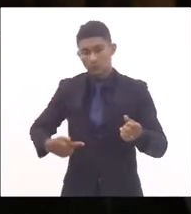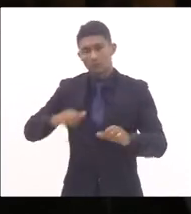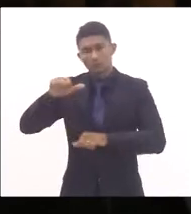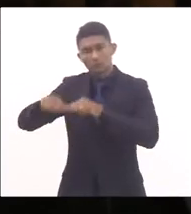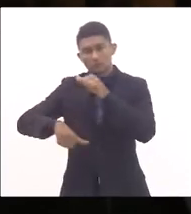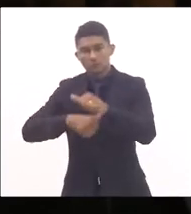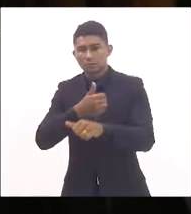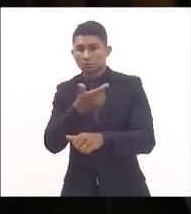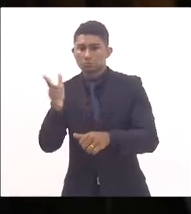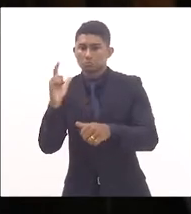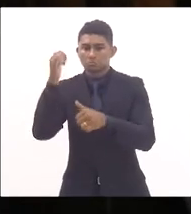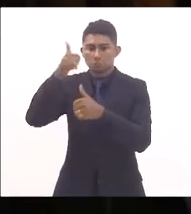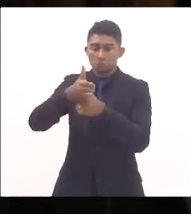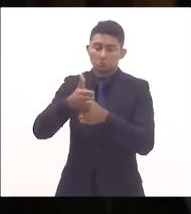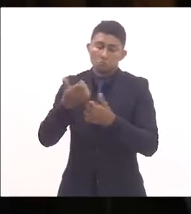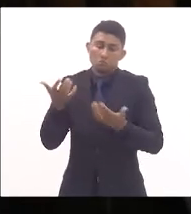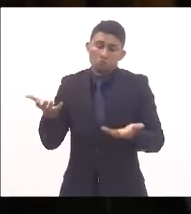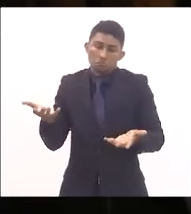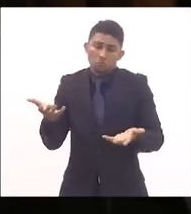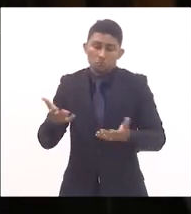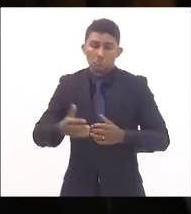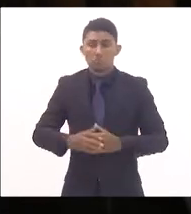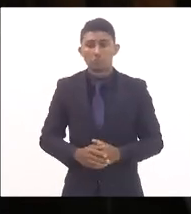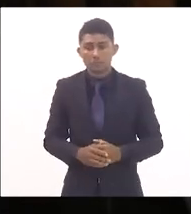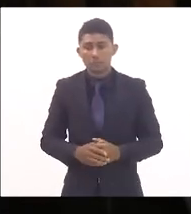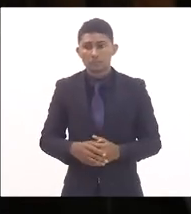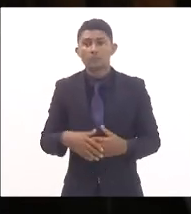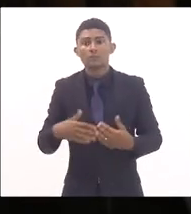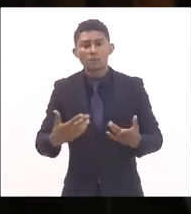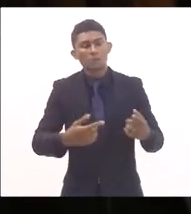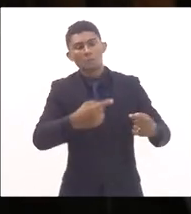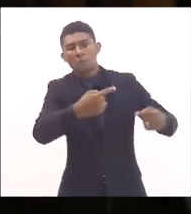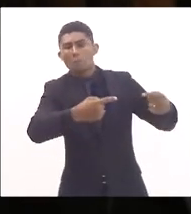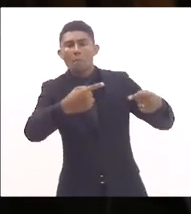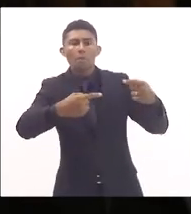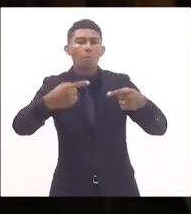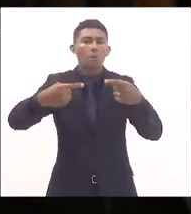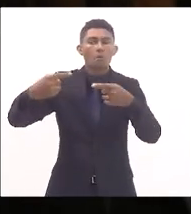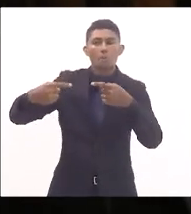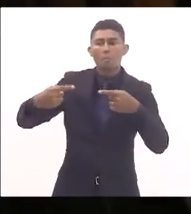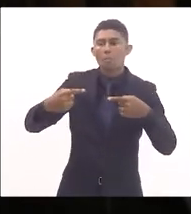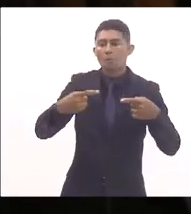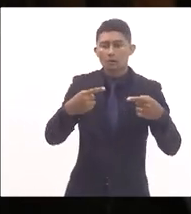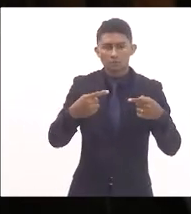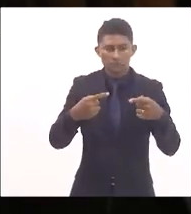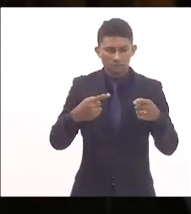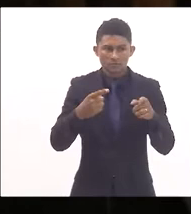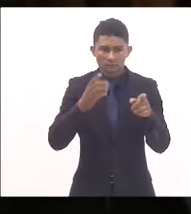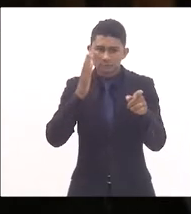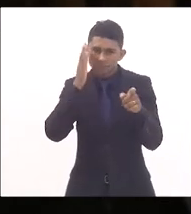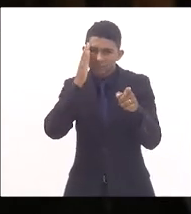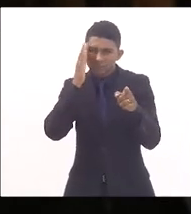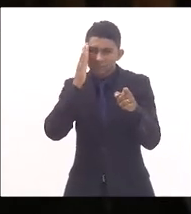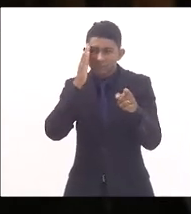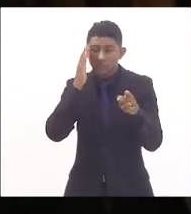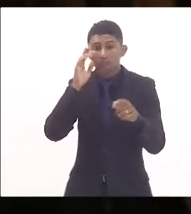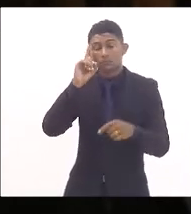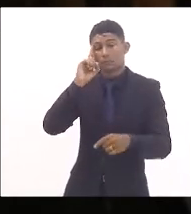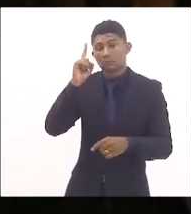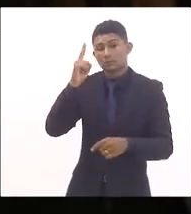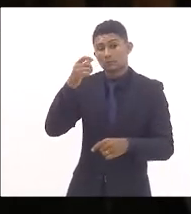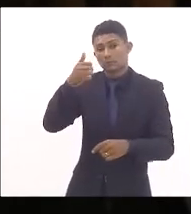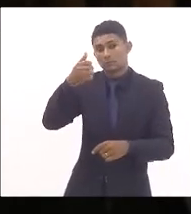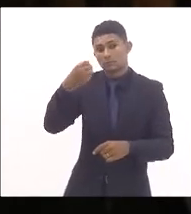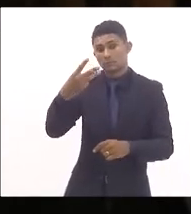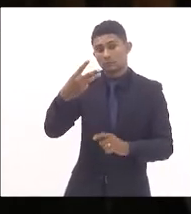E tudo isso sendo discutido no afogadilho, que também sabe Vossa Excelência, que dia 13